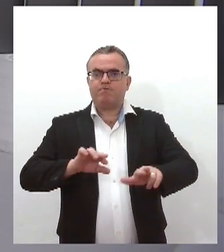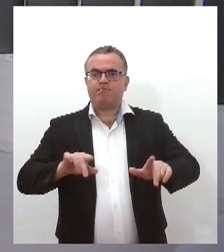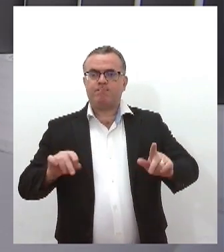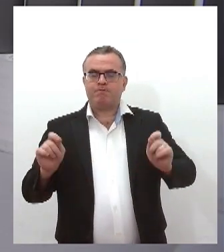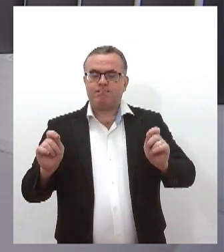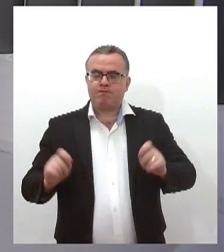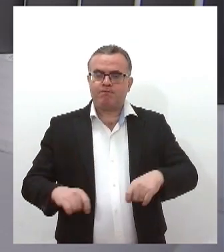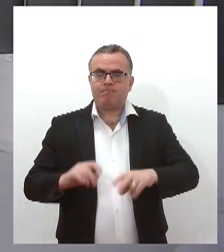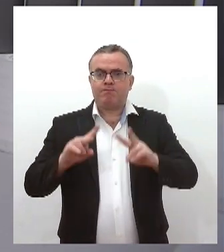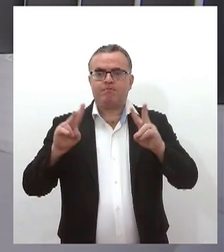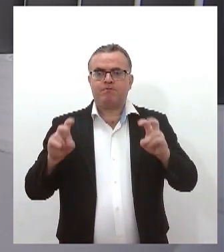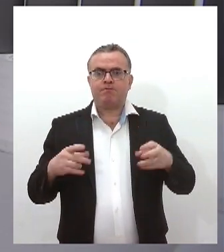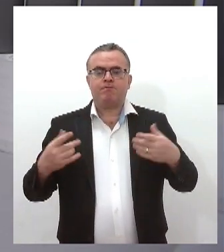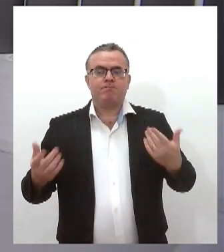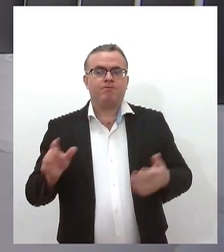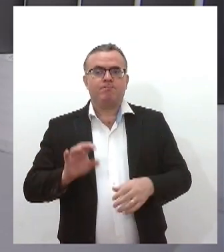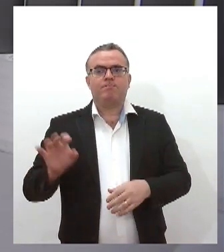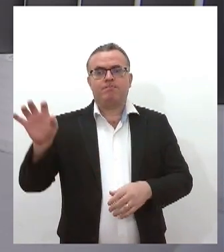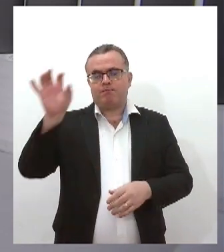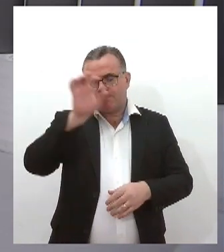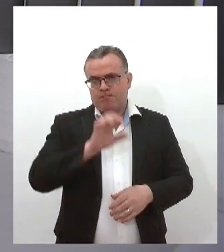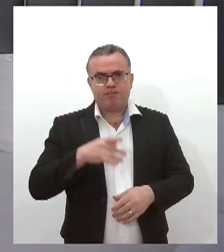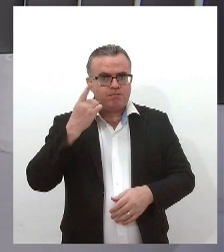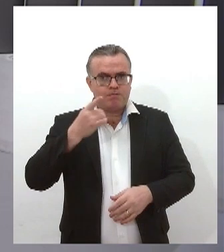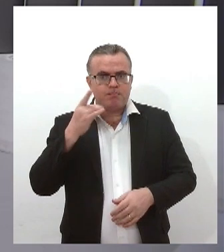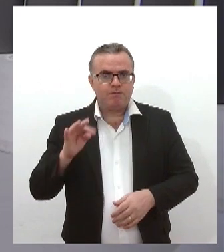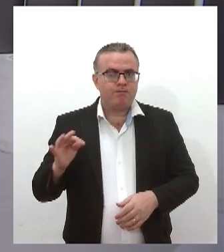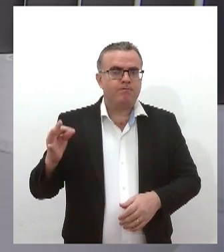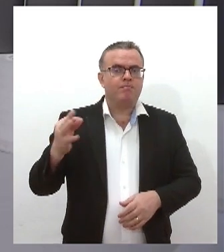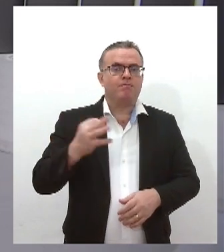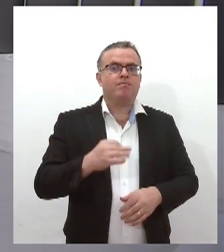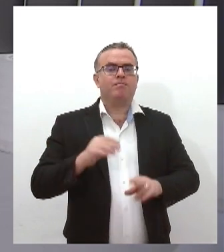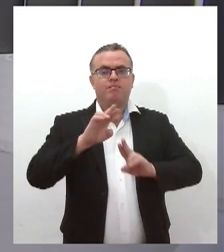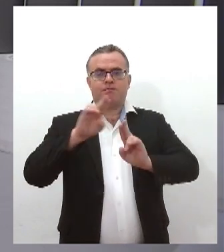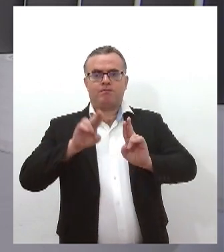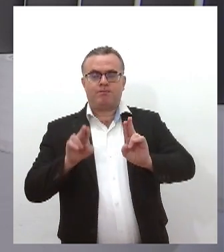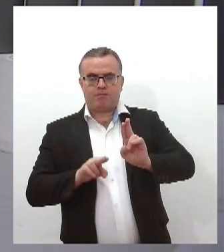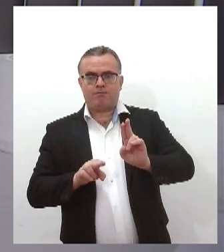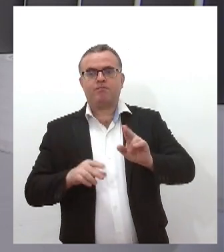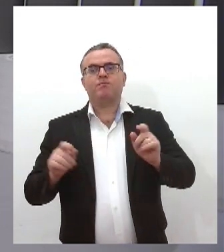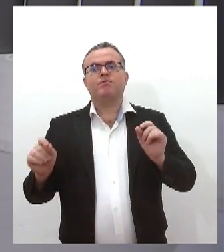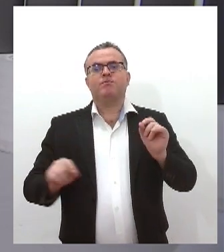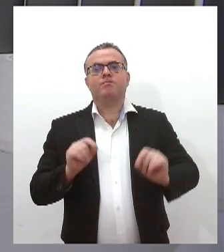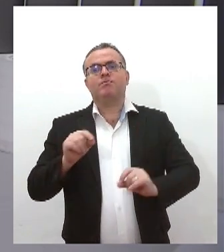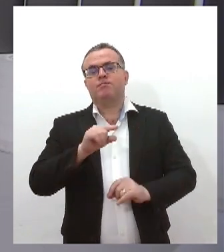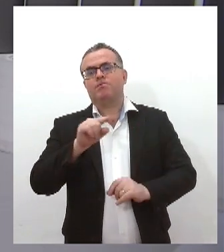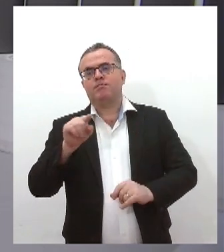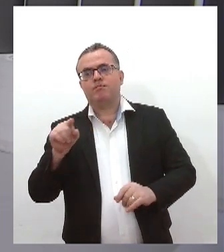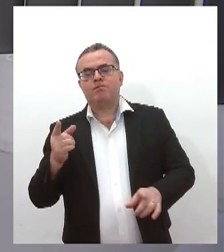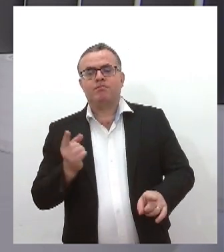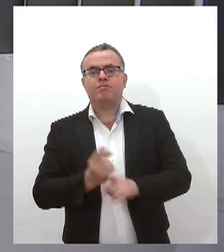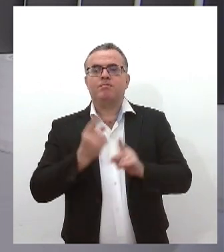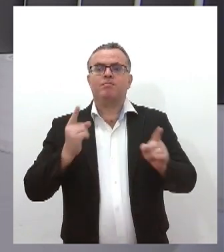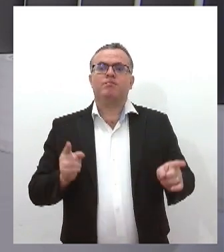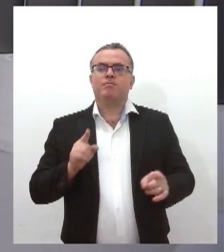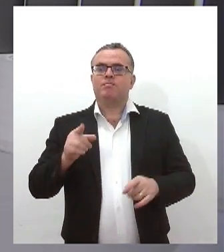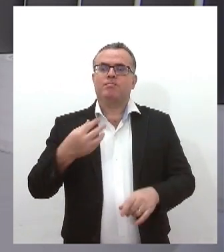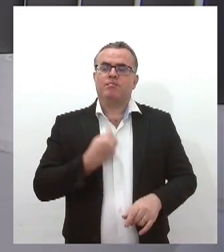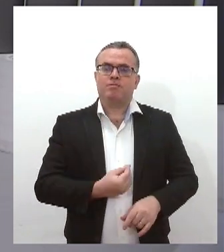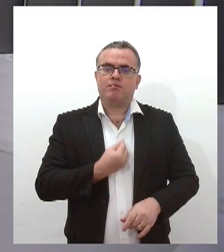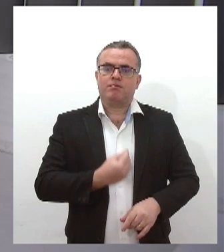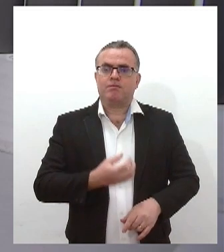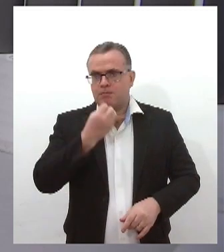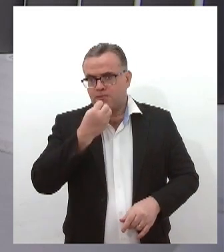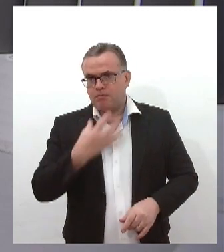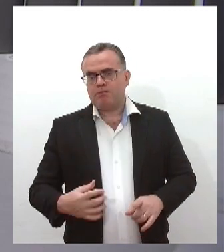entre os deputados que fazem parte da UNALI, também nesses encontros que vocês acabam participando, isso é muito positivo, porque vocês